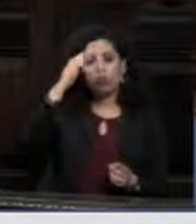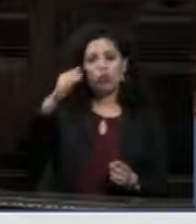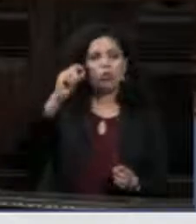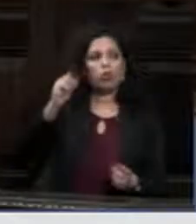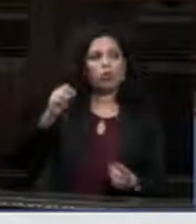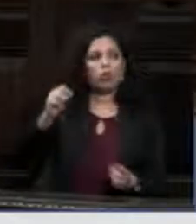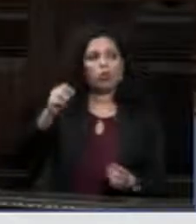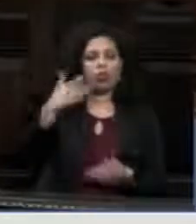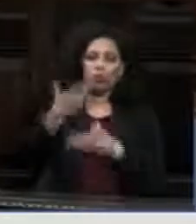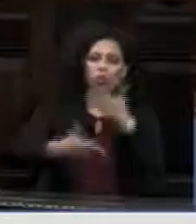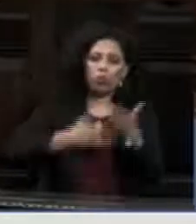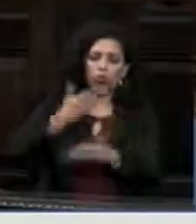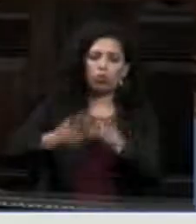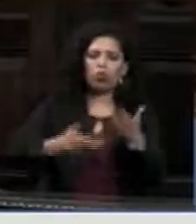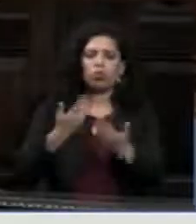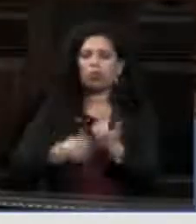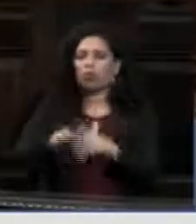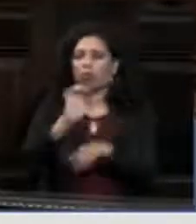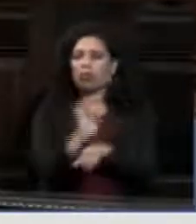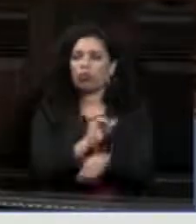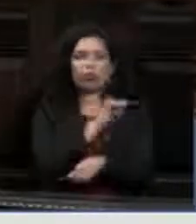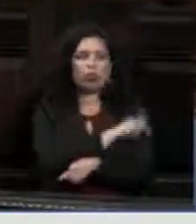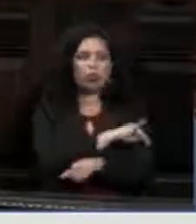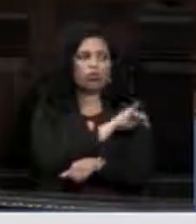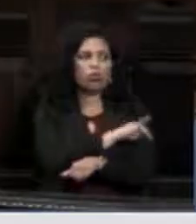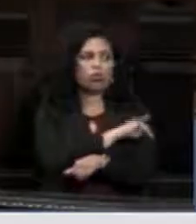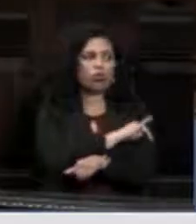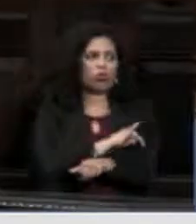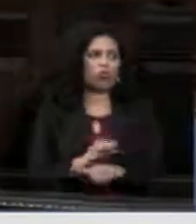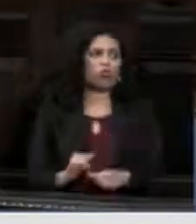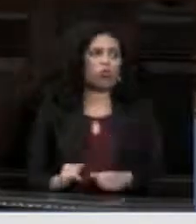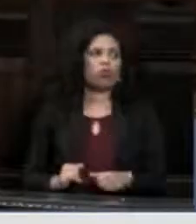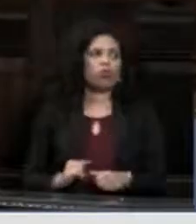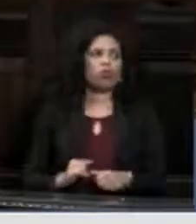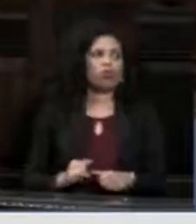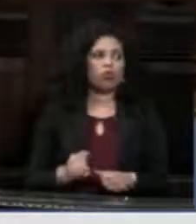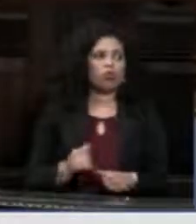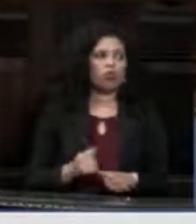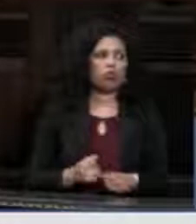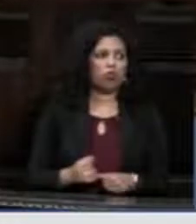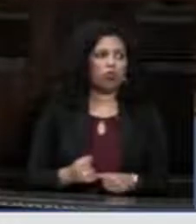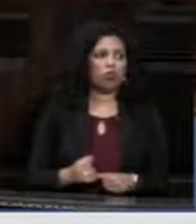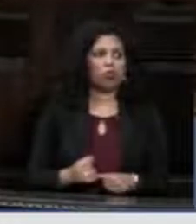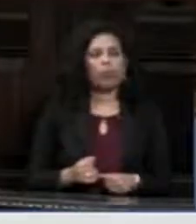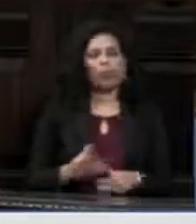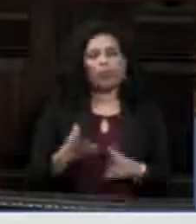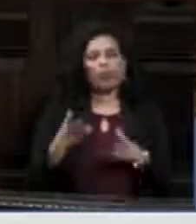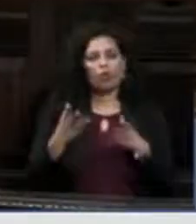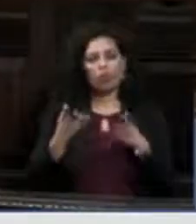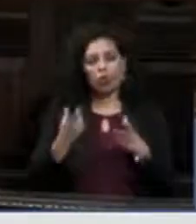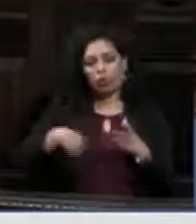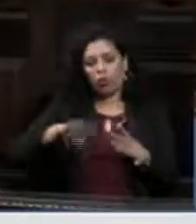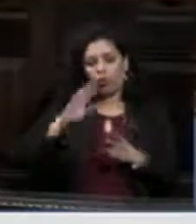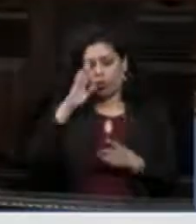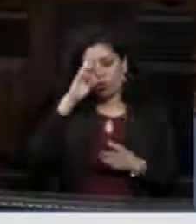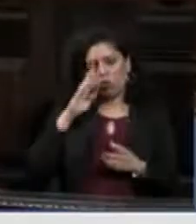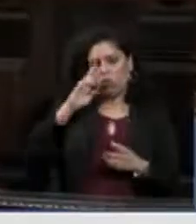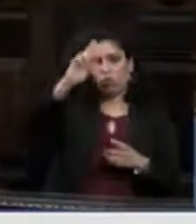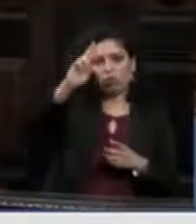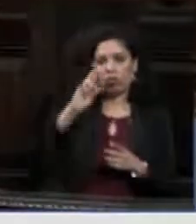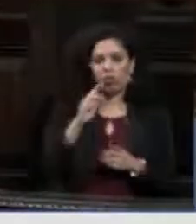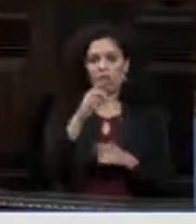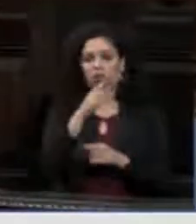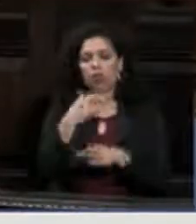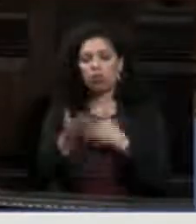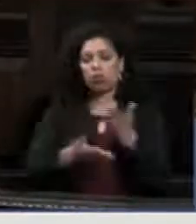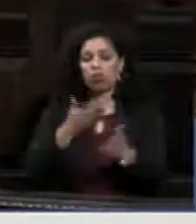condução do Estado. Ou fomos eleitos pelo povo, ou foram escolhidos por processo de seleção pública para conduzir